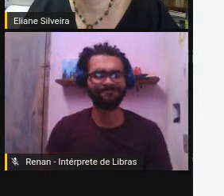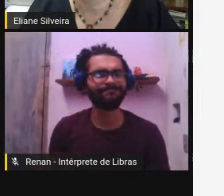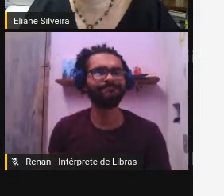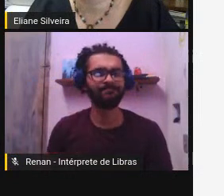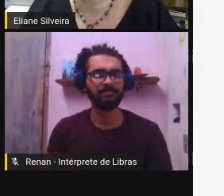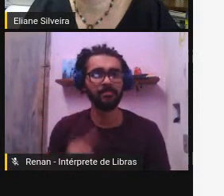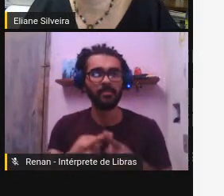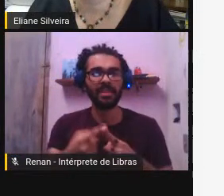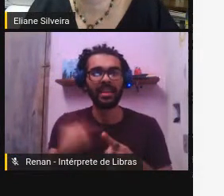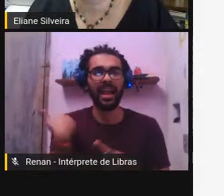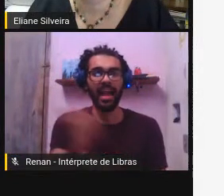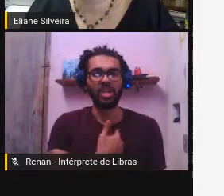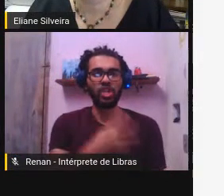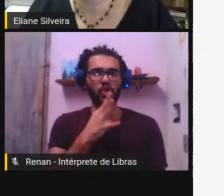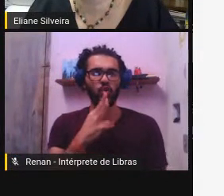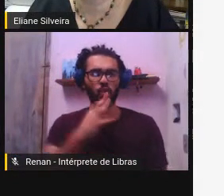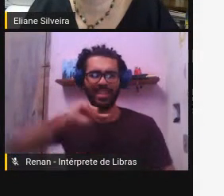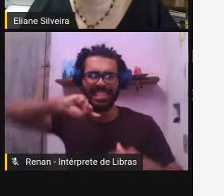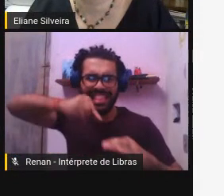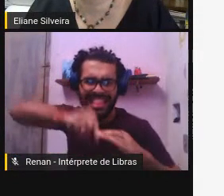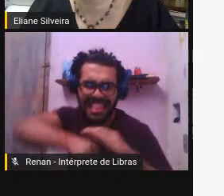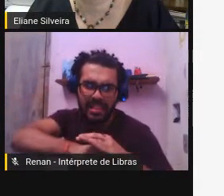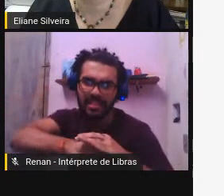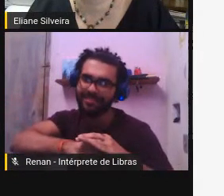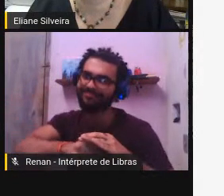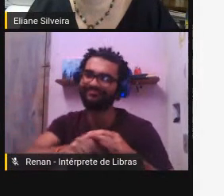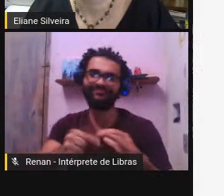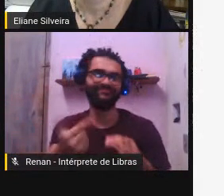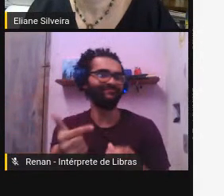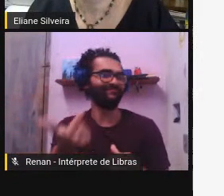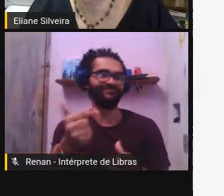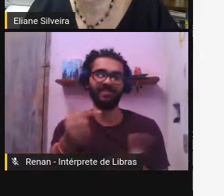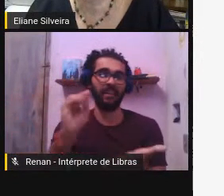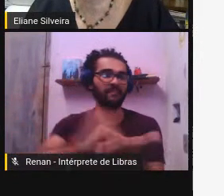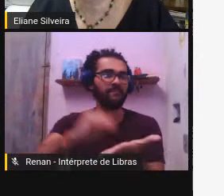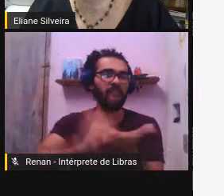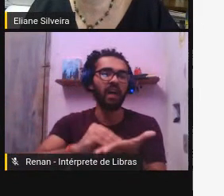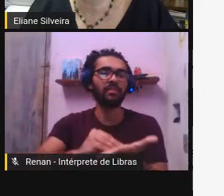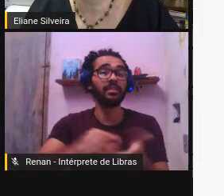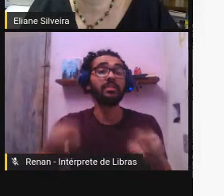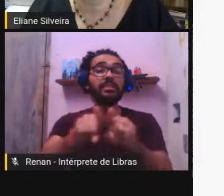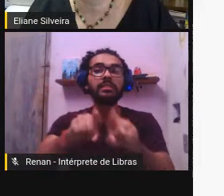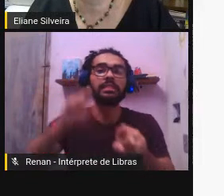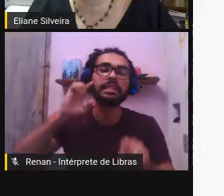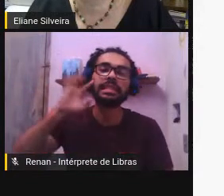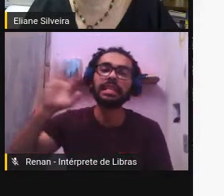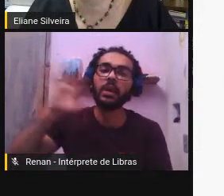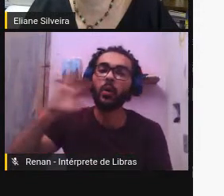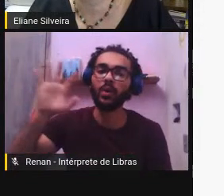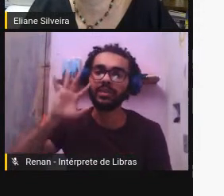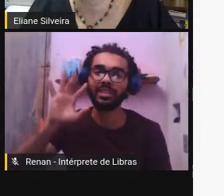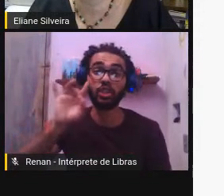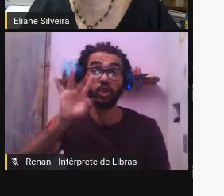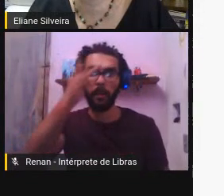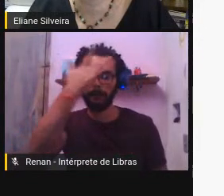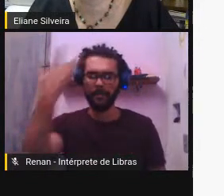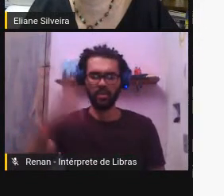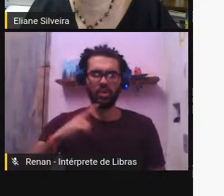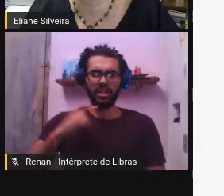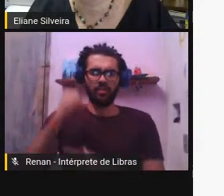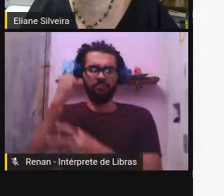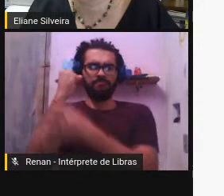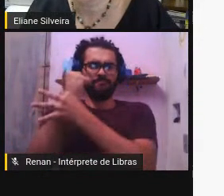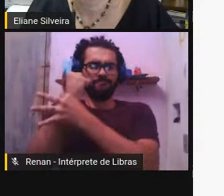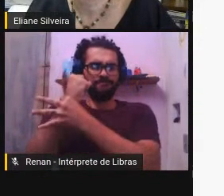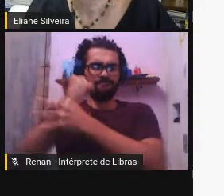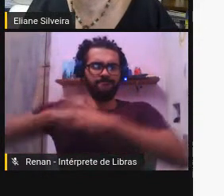conhecimento das línguas antigas e suas questões teóricas, fundamentalmente. Apenas o especialista em grego antigo se sentiria à vontade diante